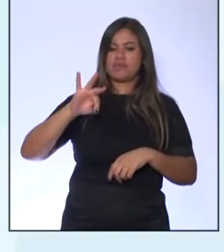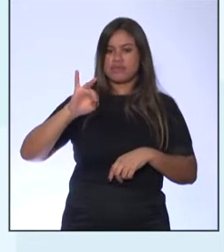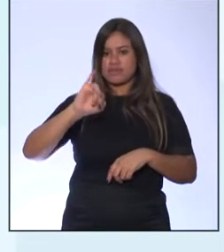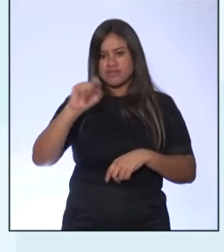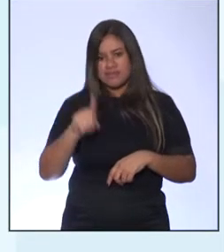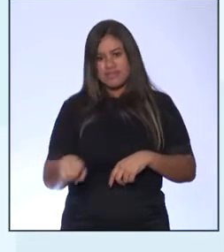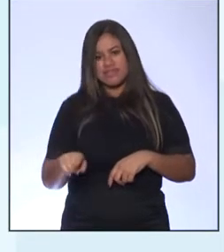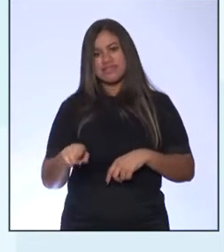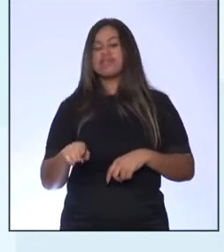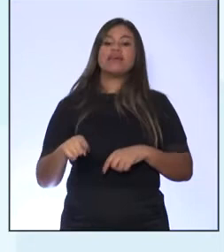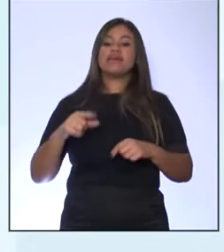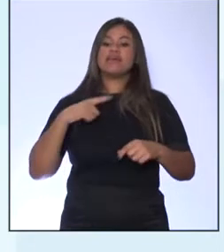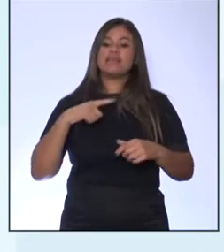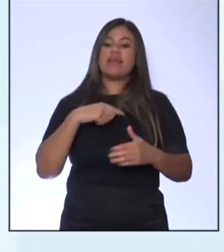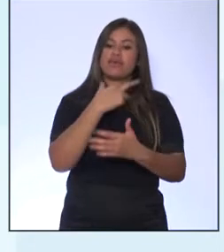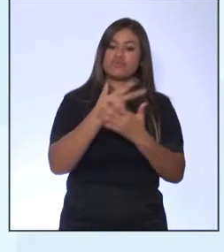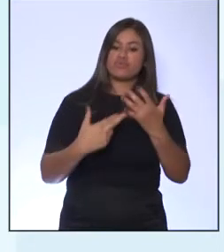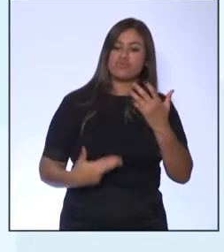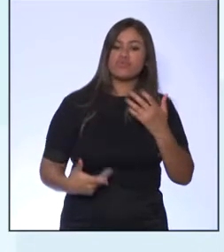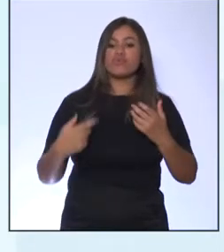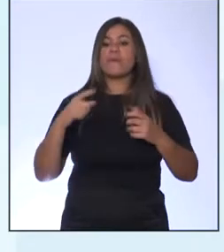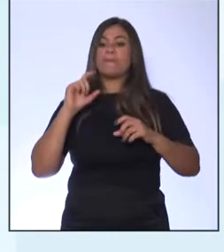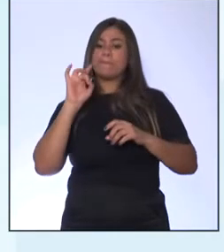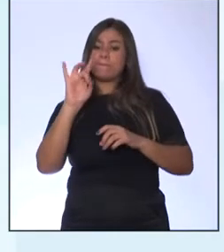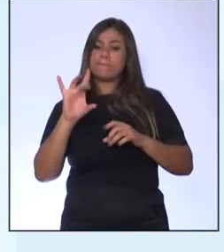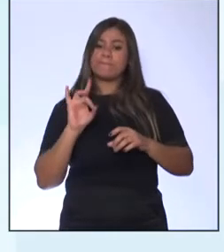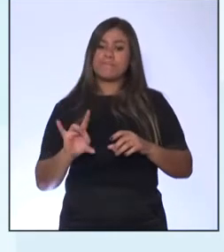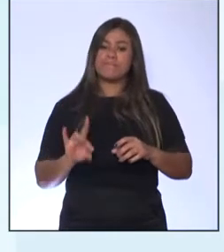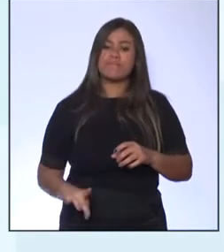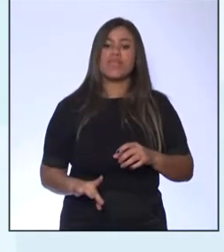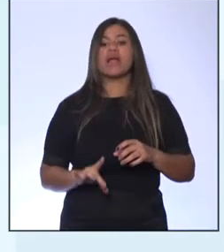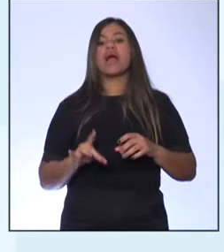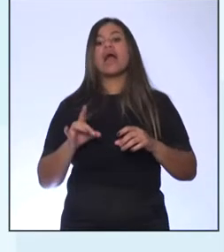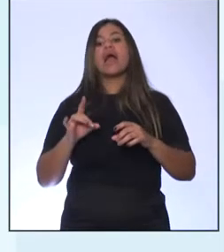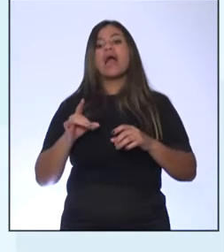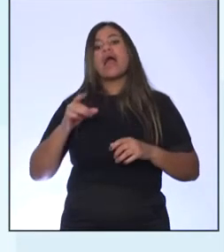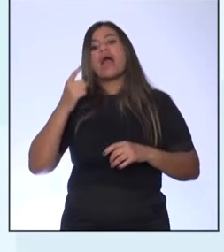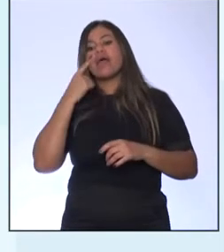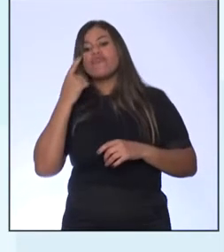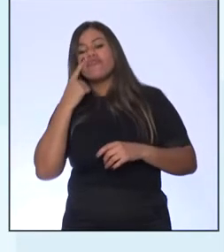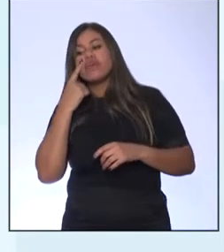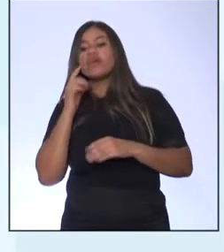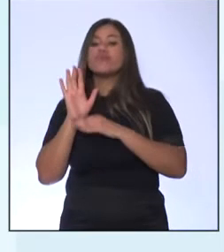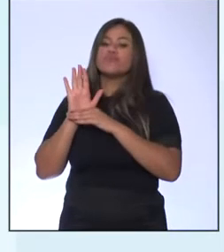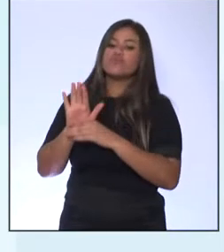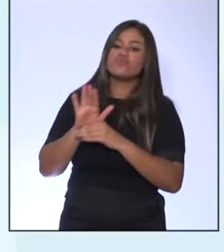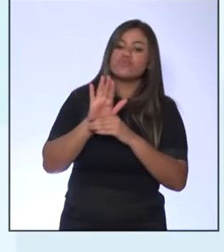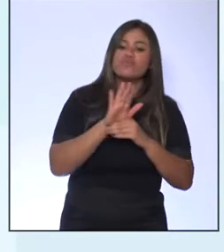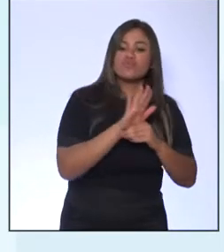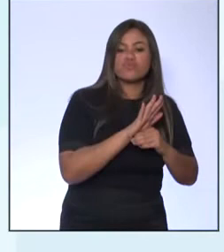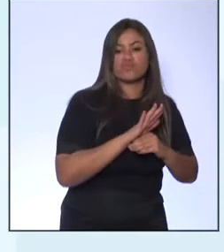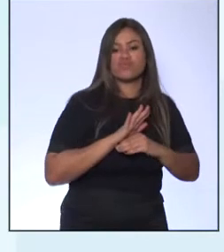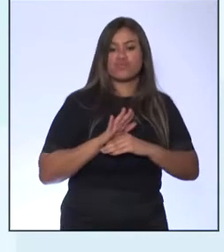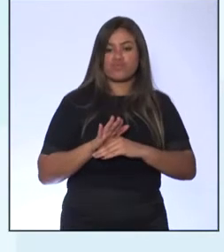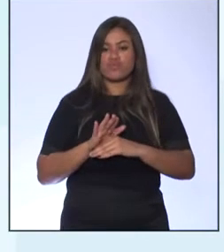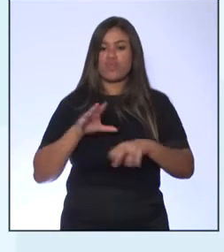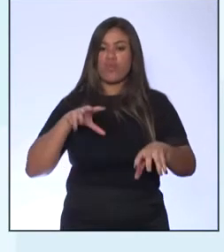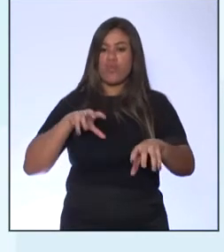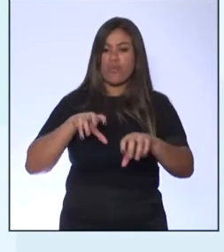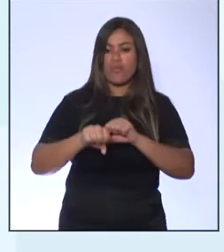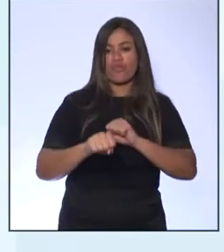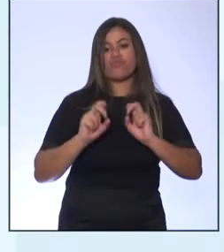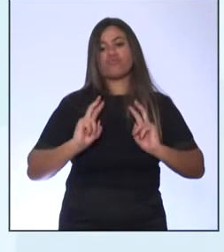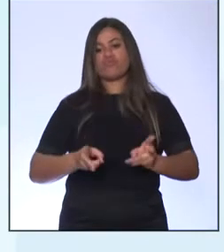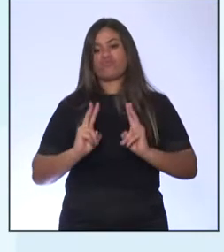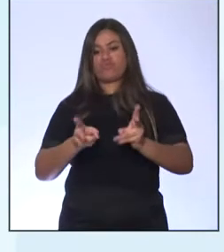competências específicas para que cada uma dessas dimensões, de alguma maneira, possam estar presentes na formação